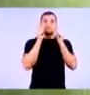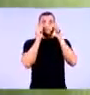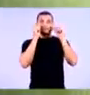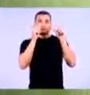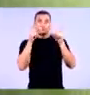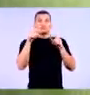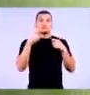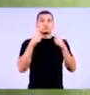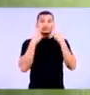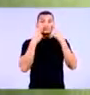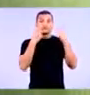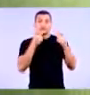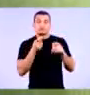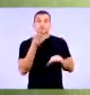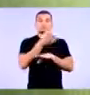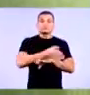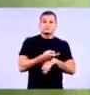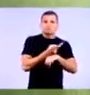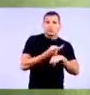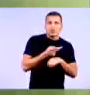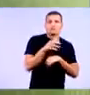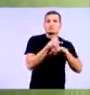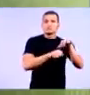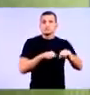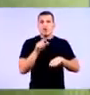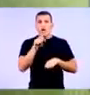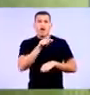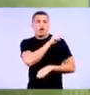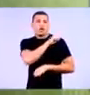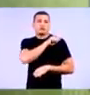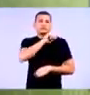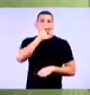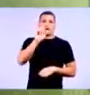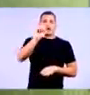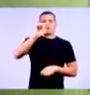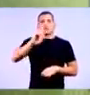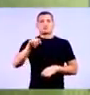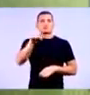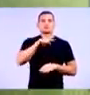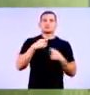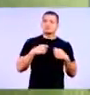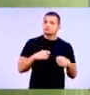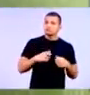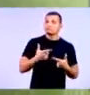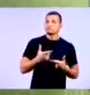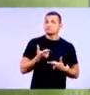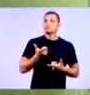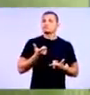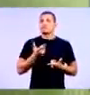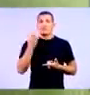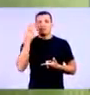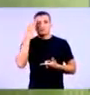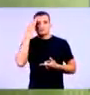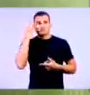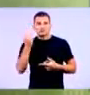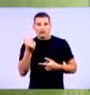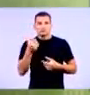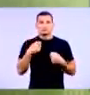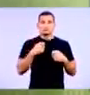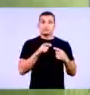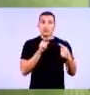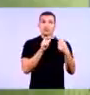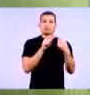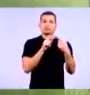procurar, buscar. Esse é um aluno EAD. Você tem que ser uma pessoa inteirada, tem que ser uma pessoa que